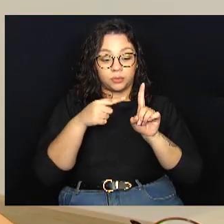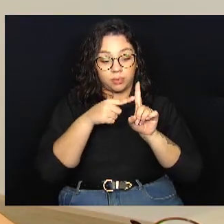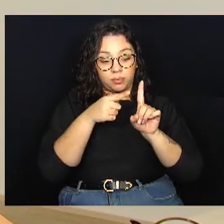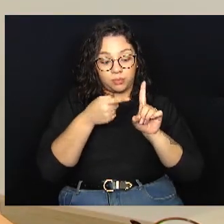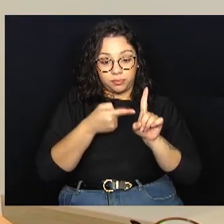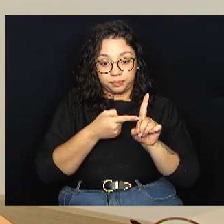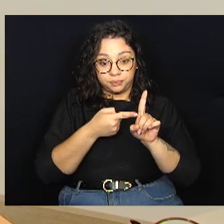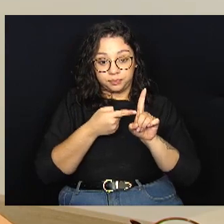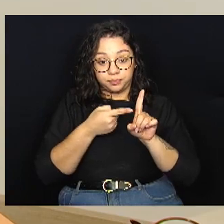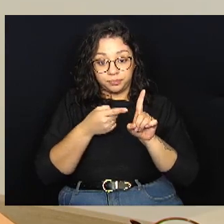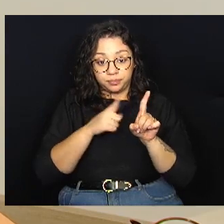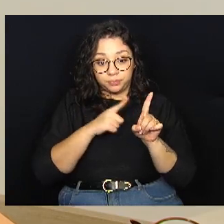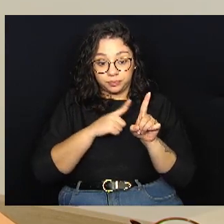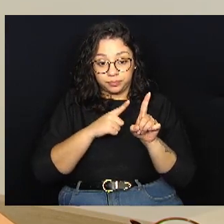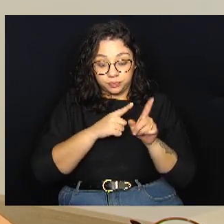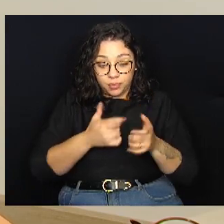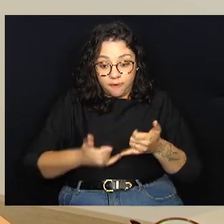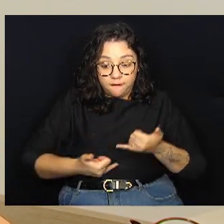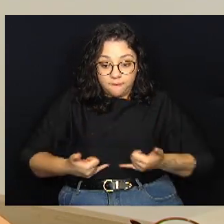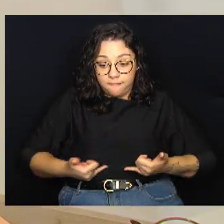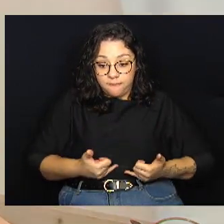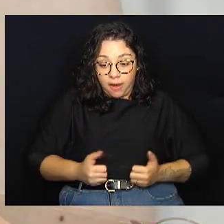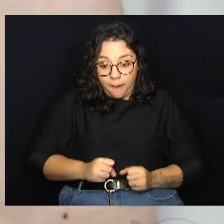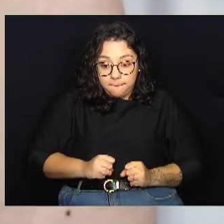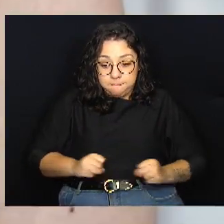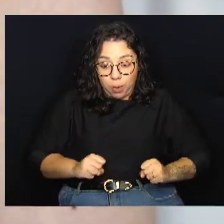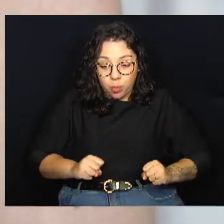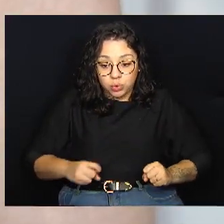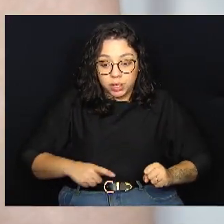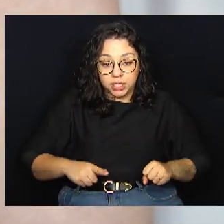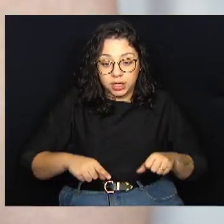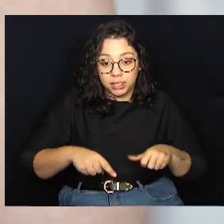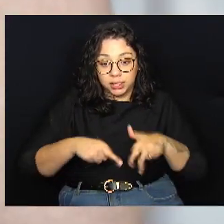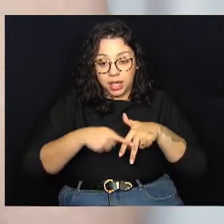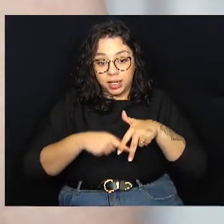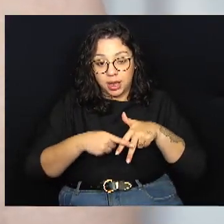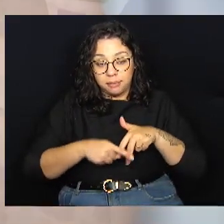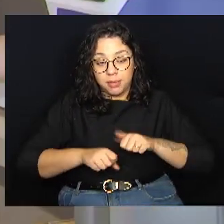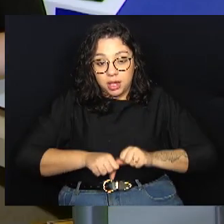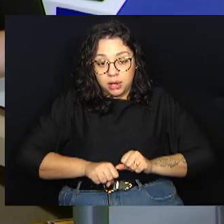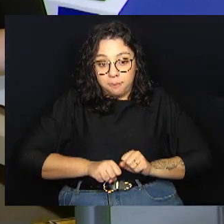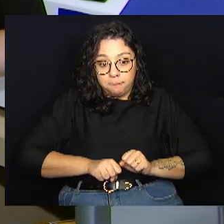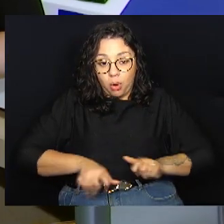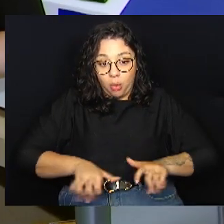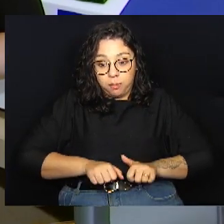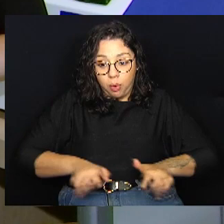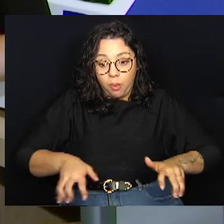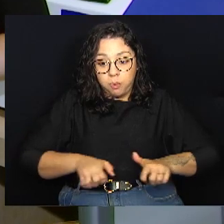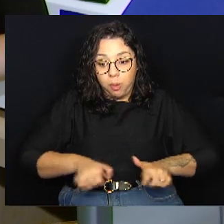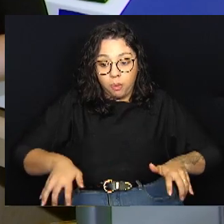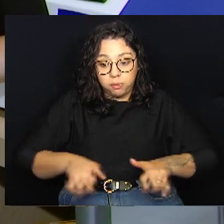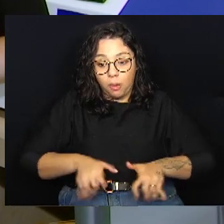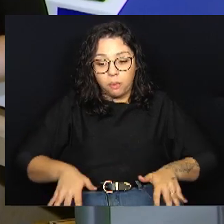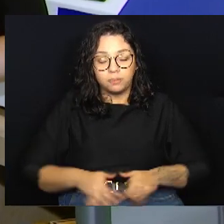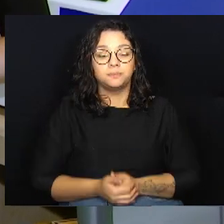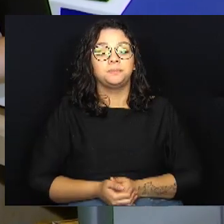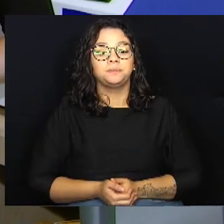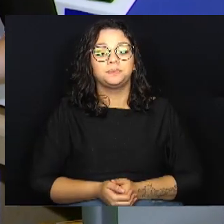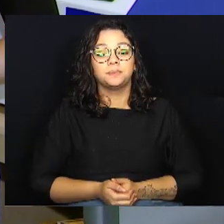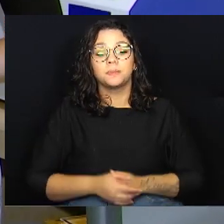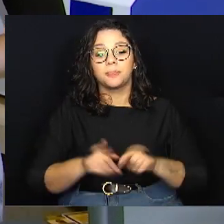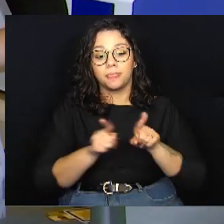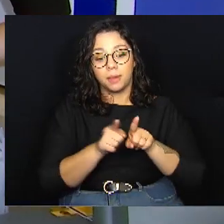ele vai comprimir as veias dentro do abdômen e vai aumentar a pressão lá na perna. Além da própria gestação,